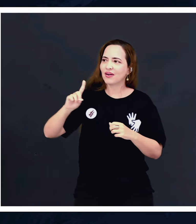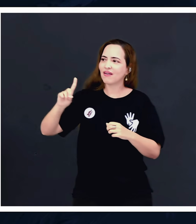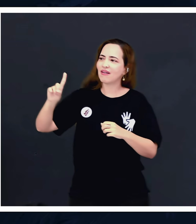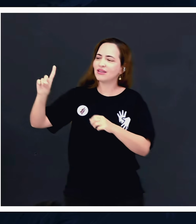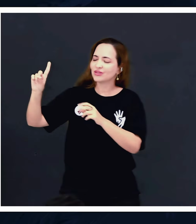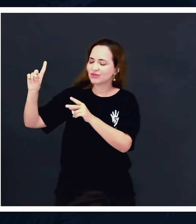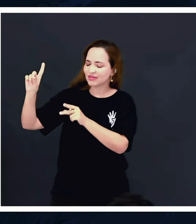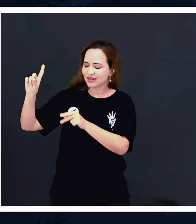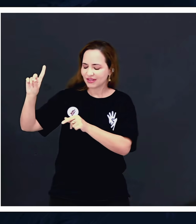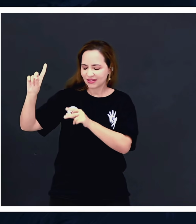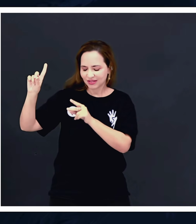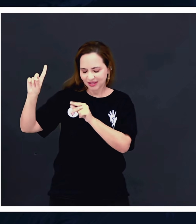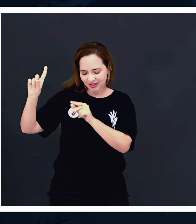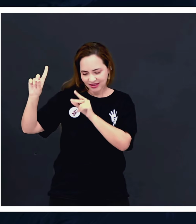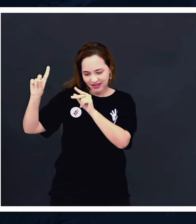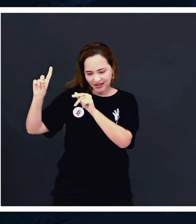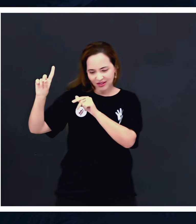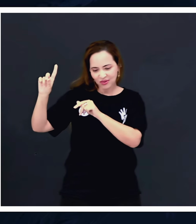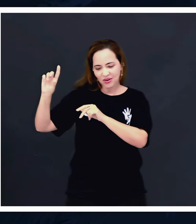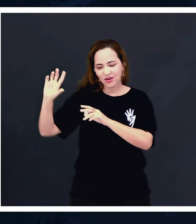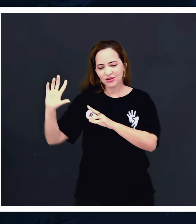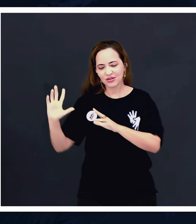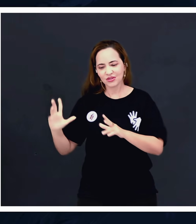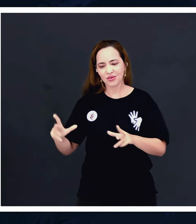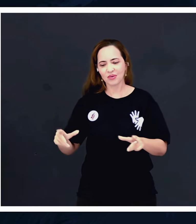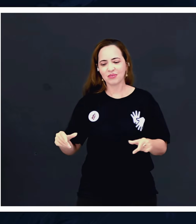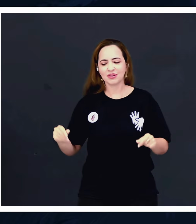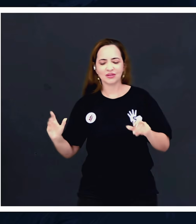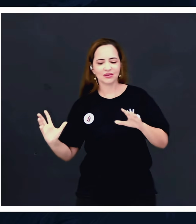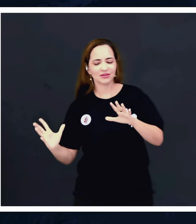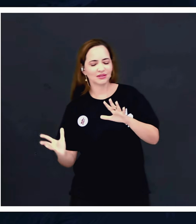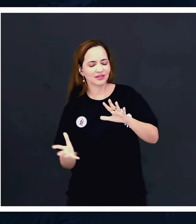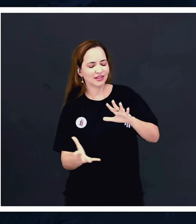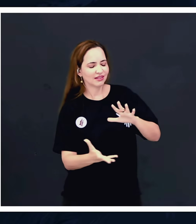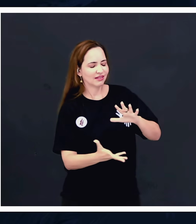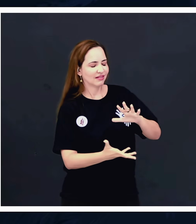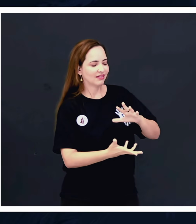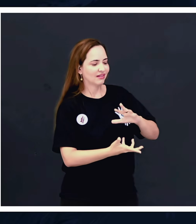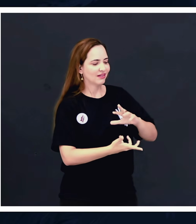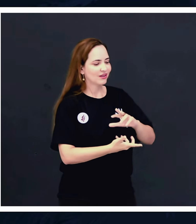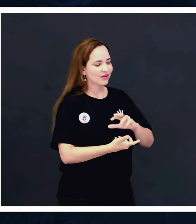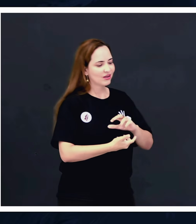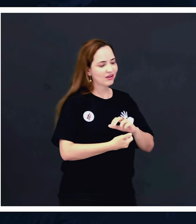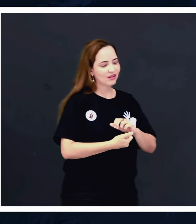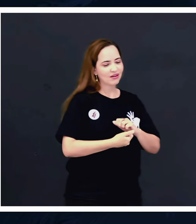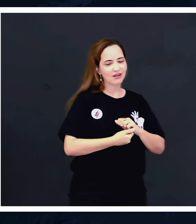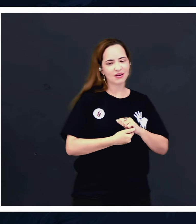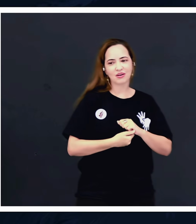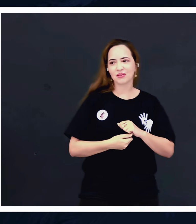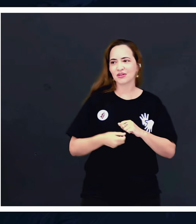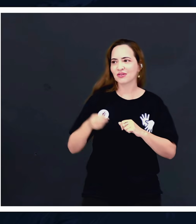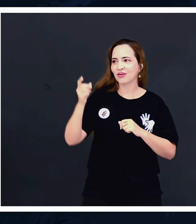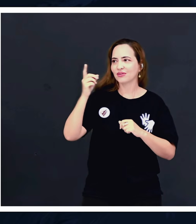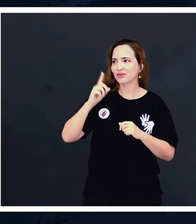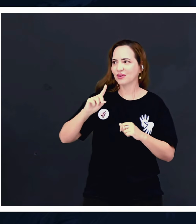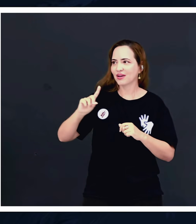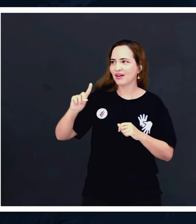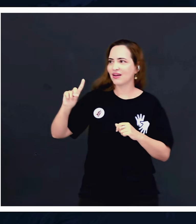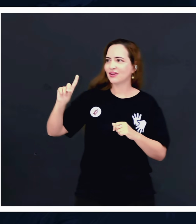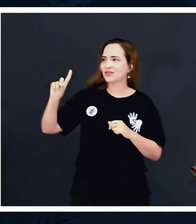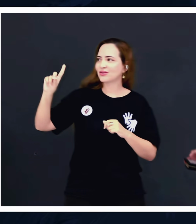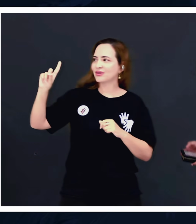Tu és o Deus eterno sobre toda. Mais uma vez. Pois só